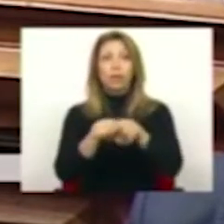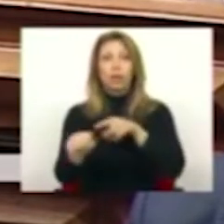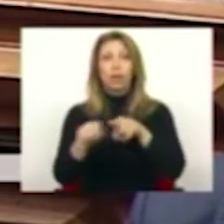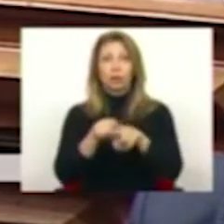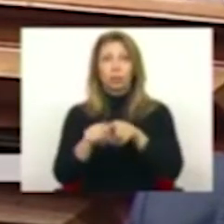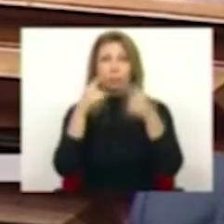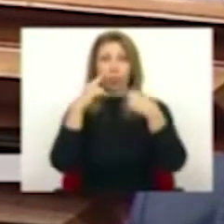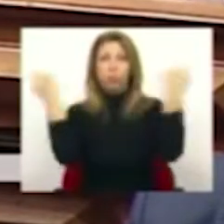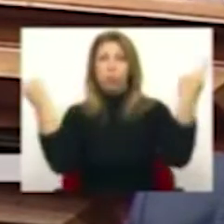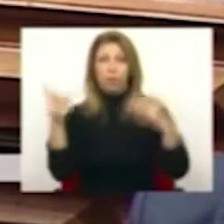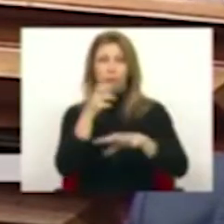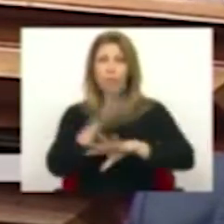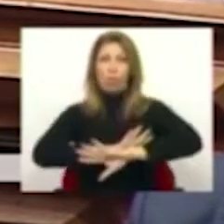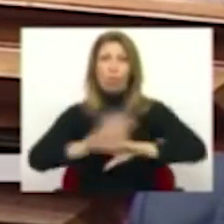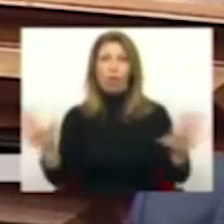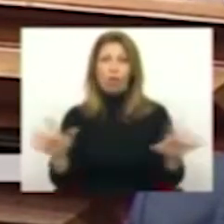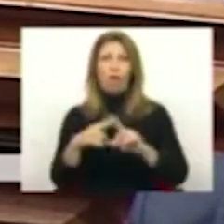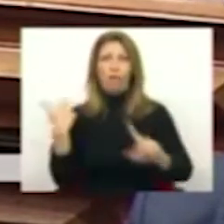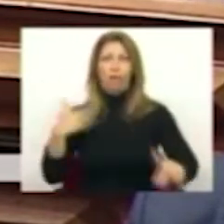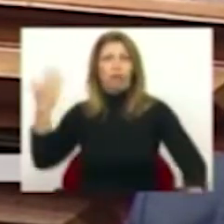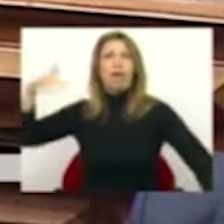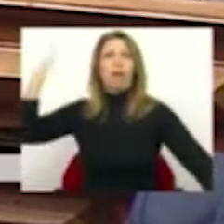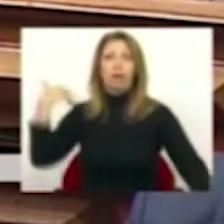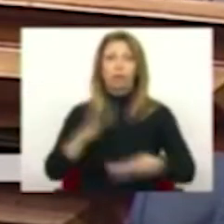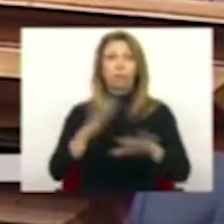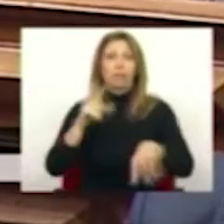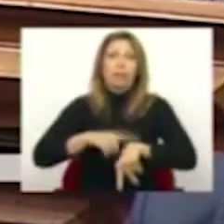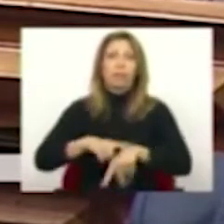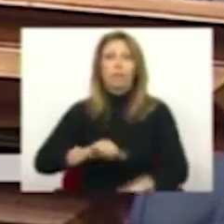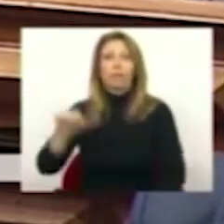da Troika, que permitem que hoje